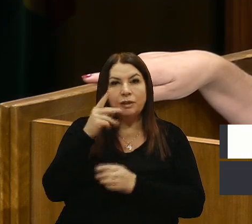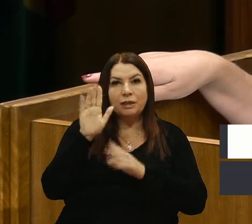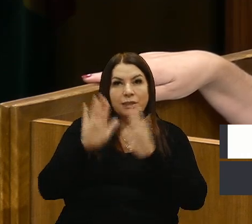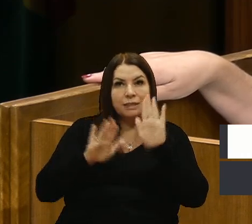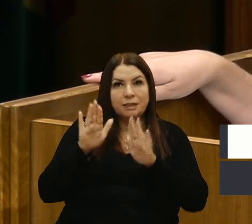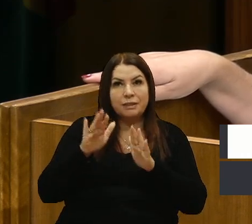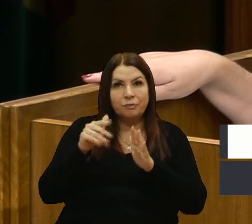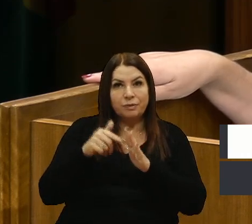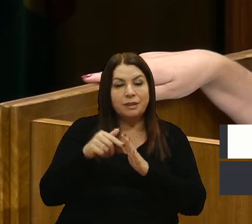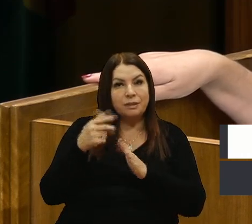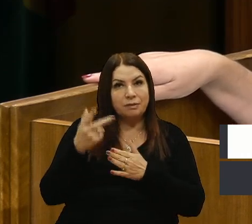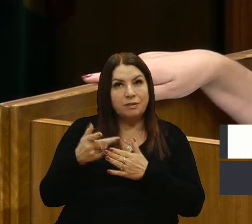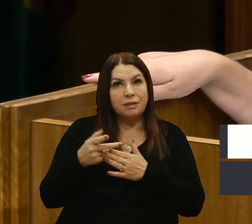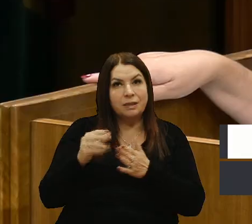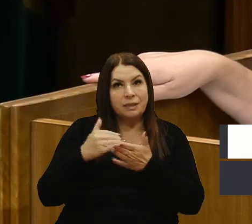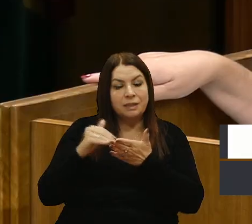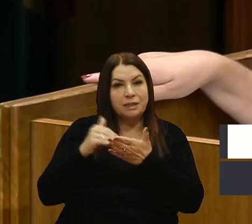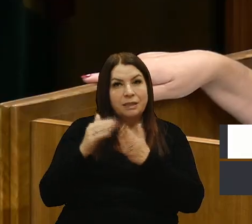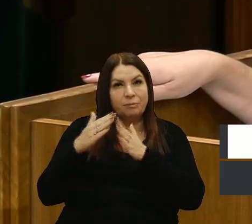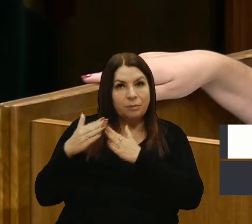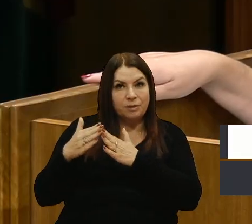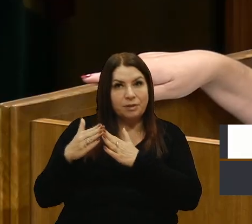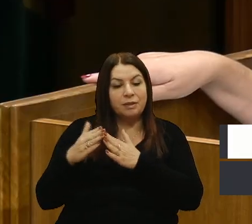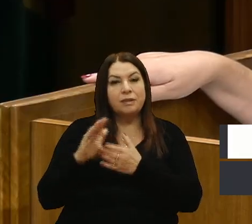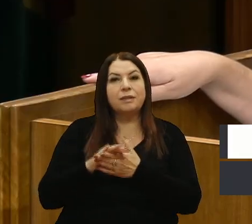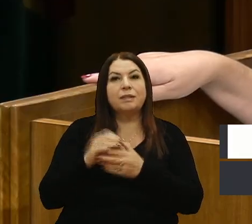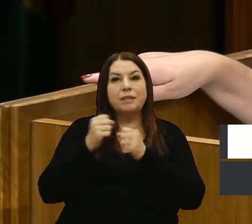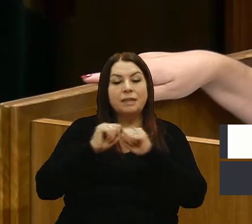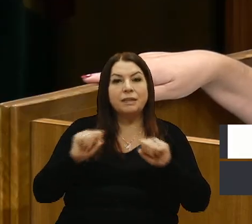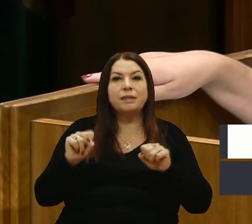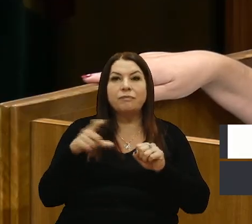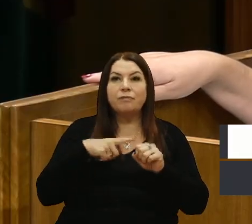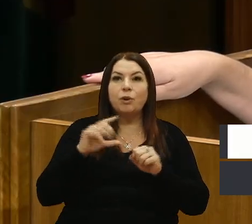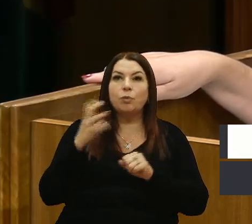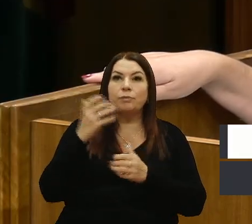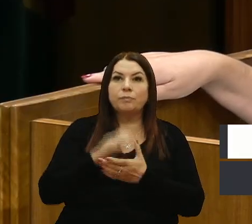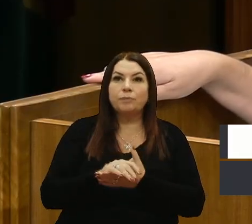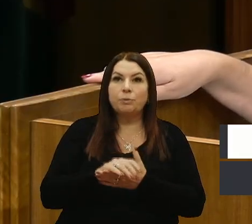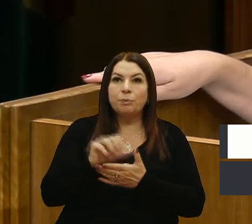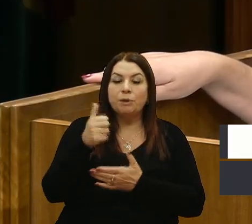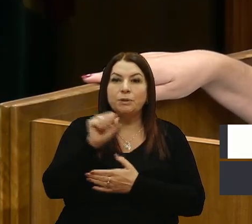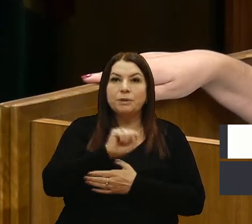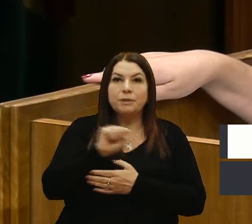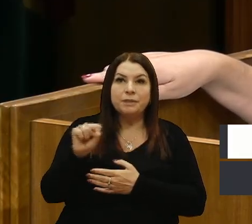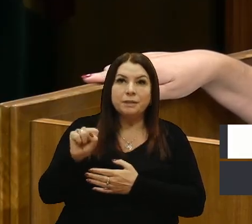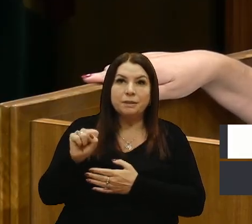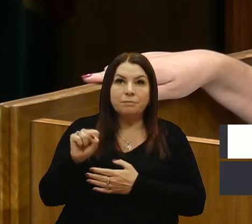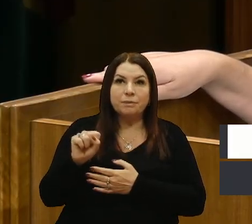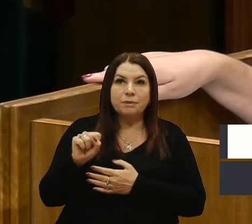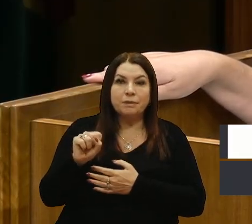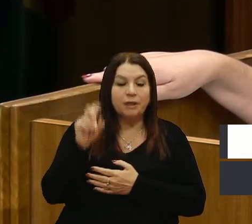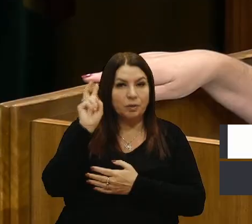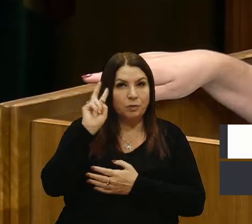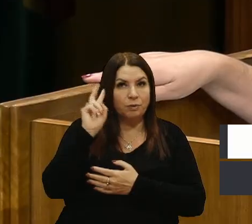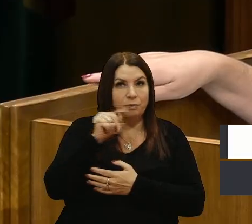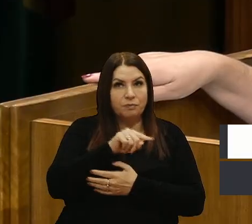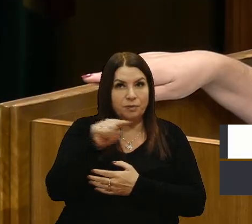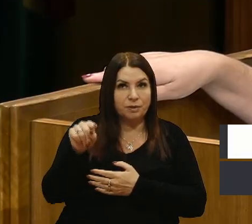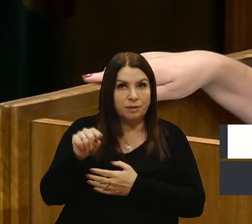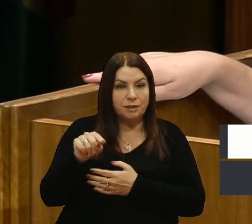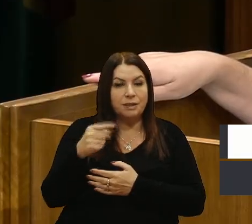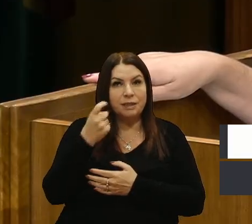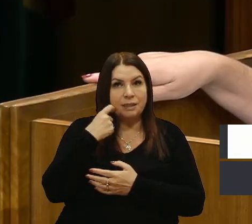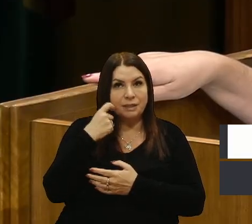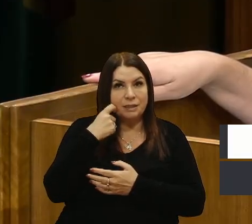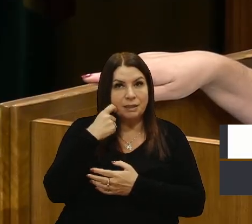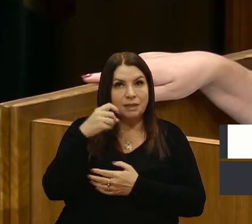licitação, né, segundo o secretário da Habitação, segundo a Secretaria da Habitação, vai acontecer no primeiro semestre. Só que eu lembro para vocês,